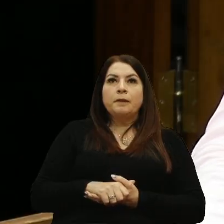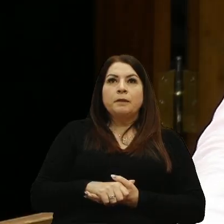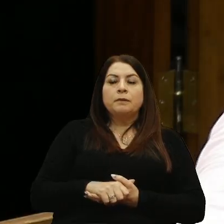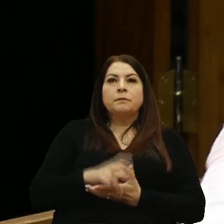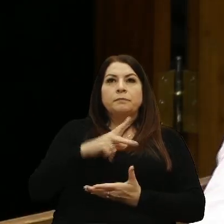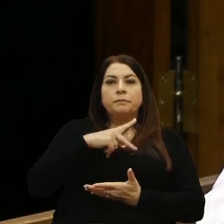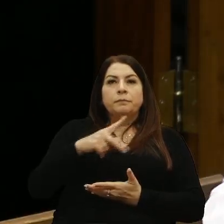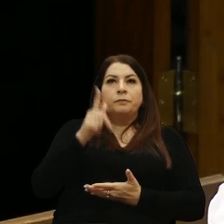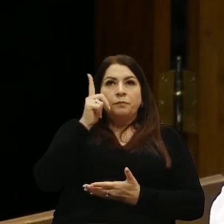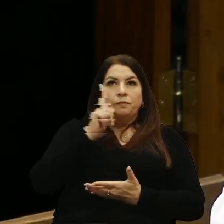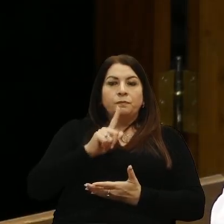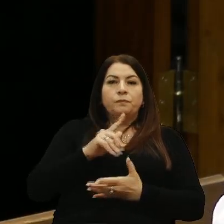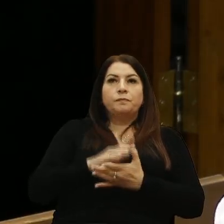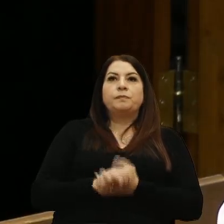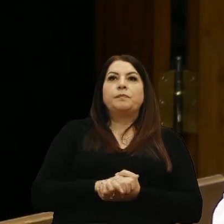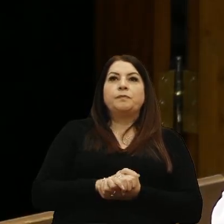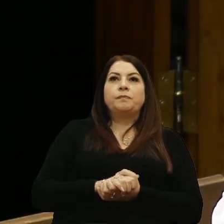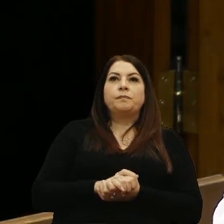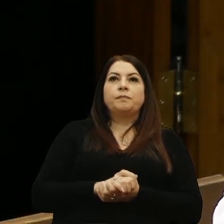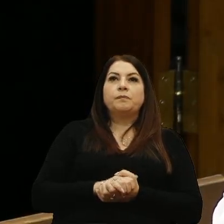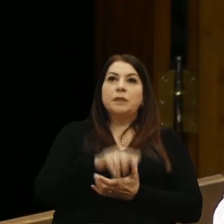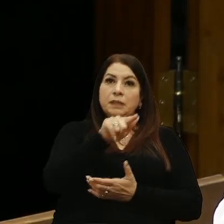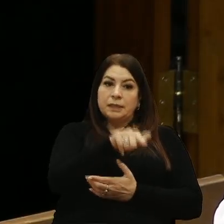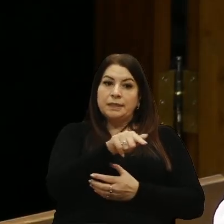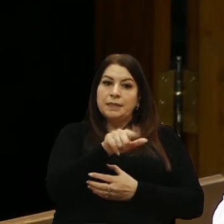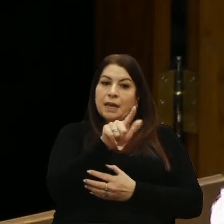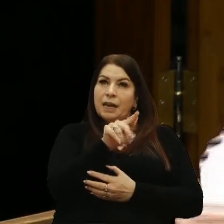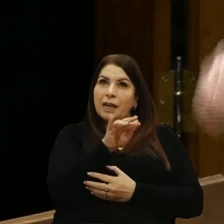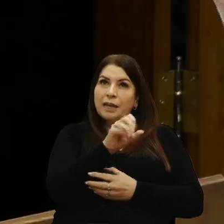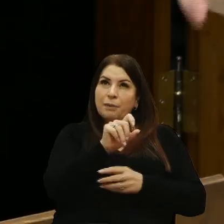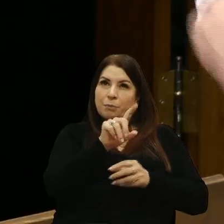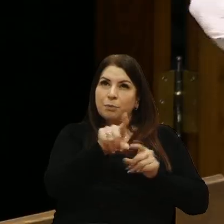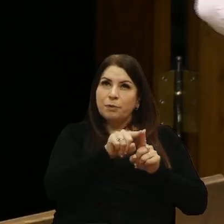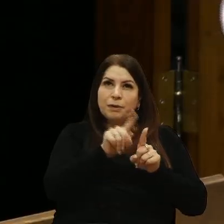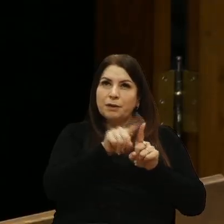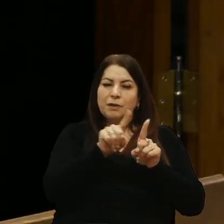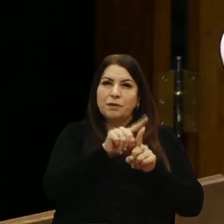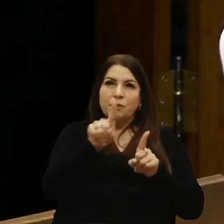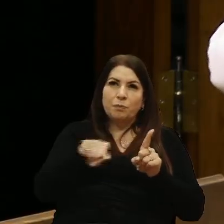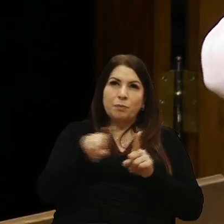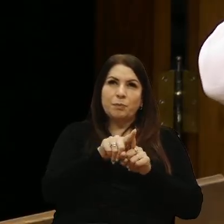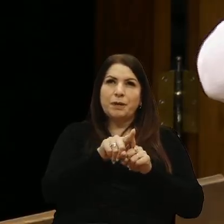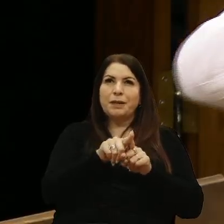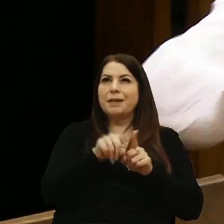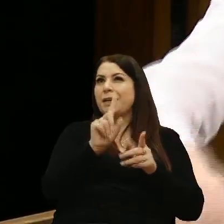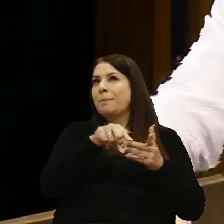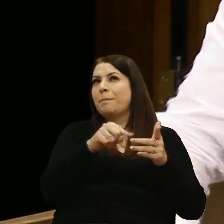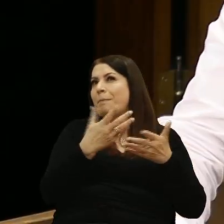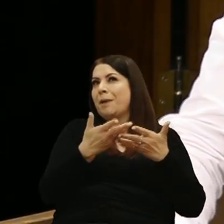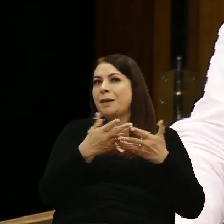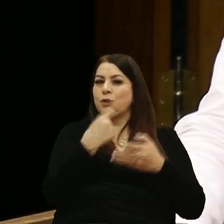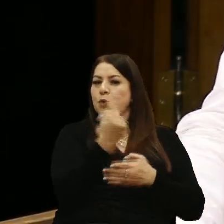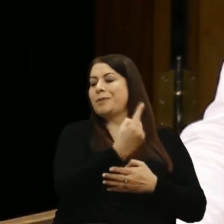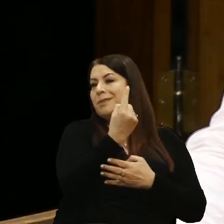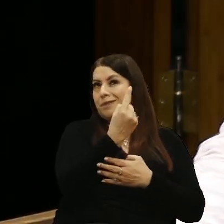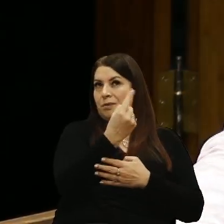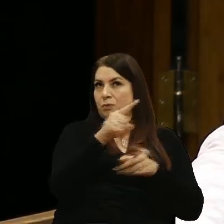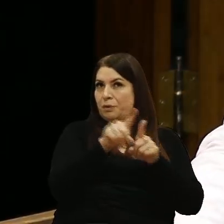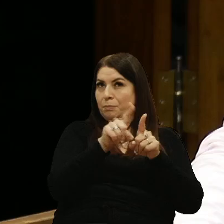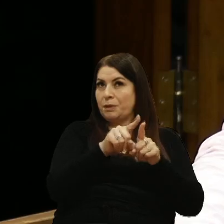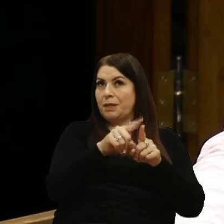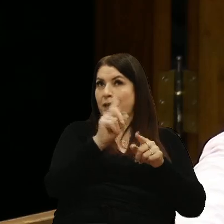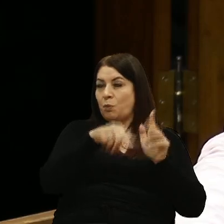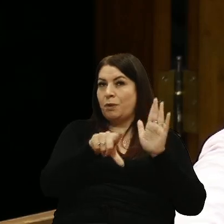Presidente Lucas, o garimpo ilegal, que não é mais de açougue, não é um garimpo ilegal mais individual, é um garimpo